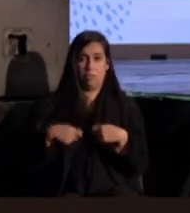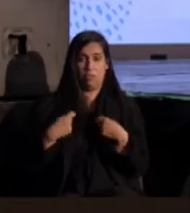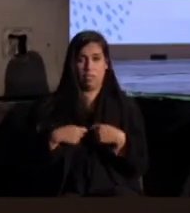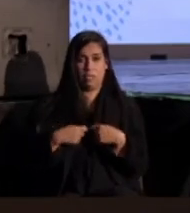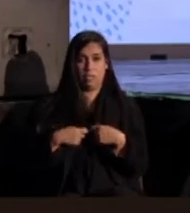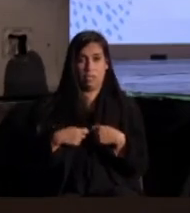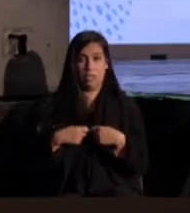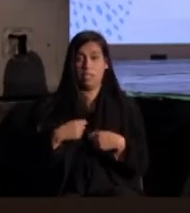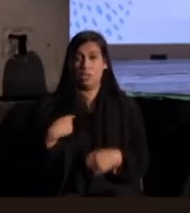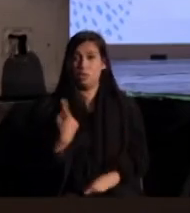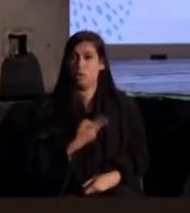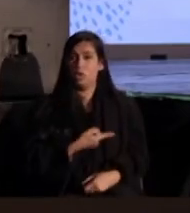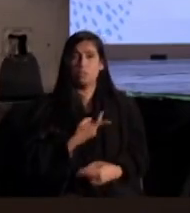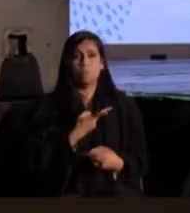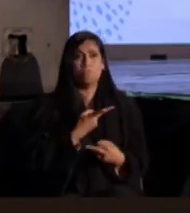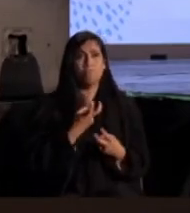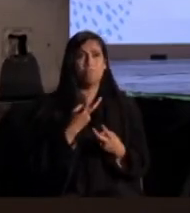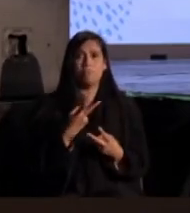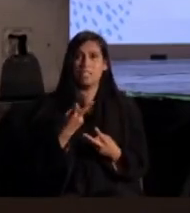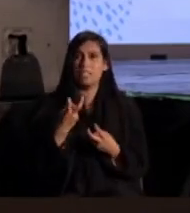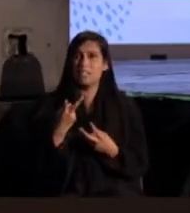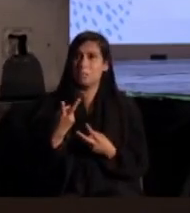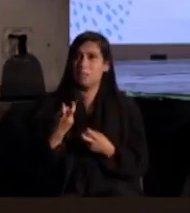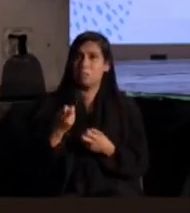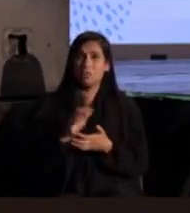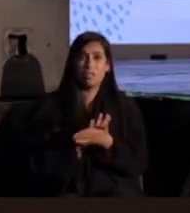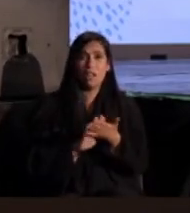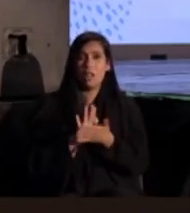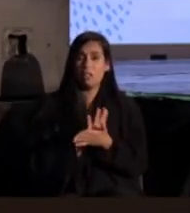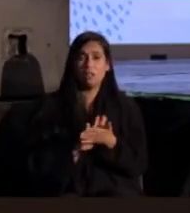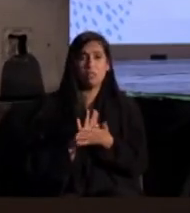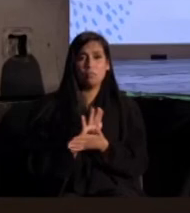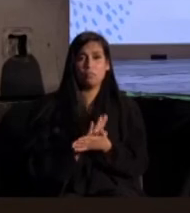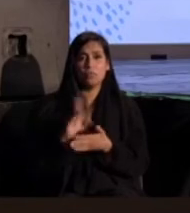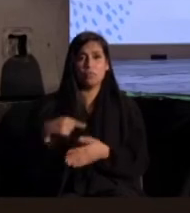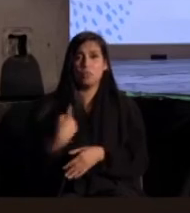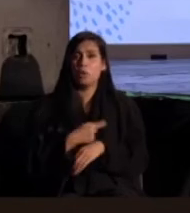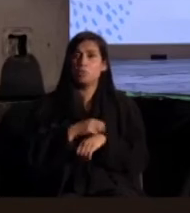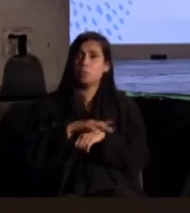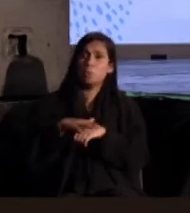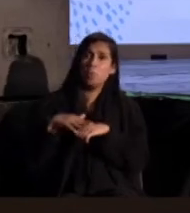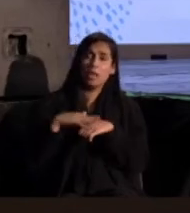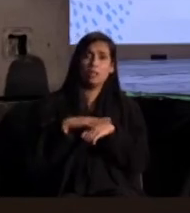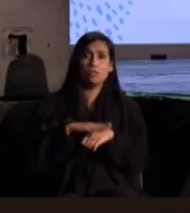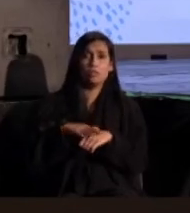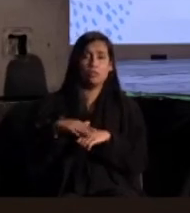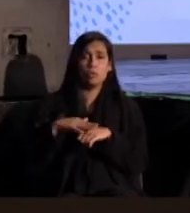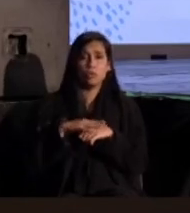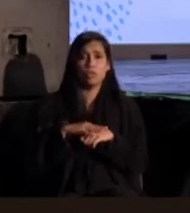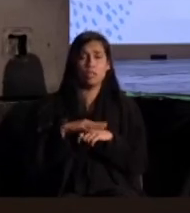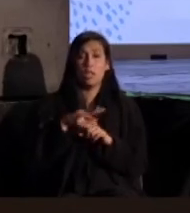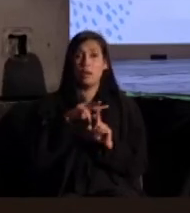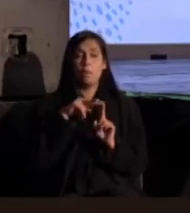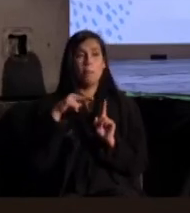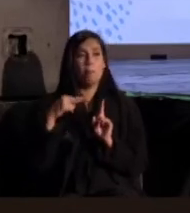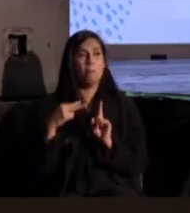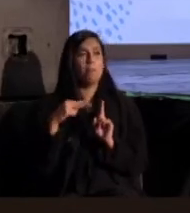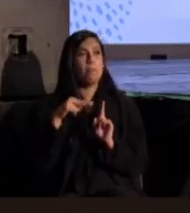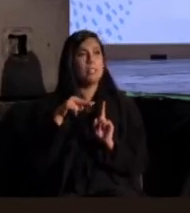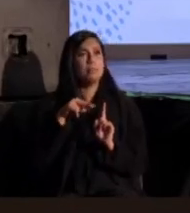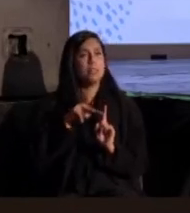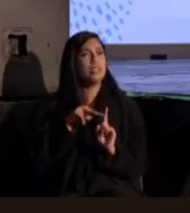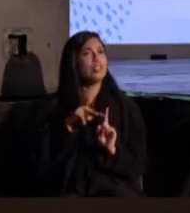sabores das coisas, isso vai criando um adoecimento. Ou seja, percepção dos sabores e